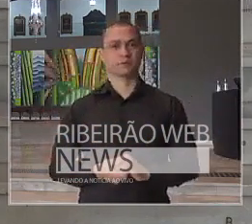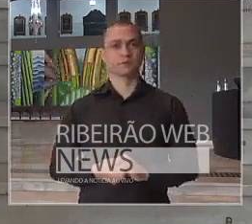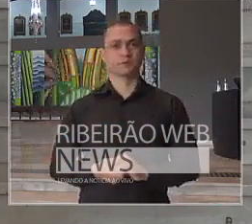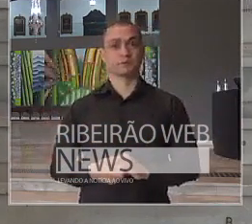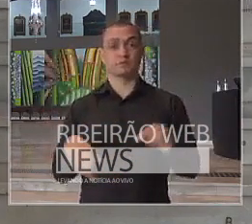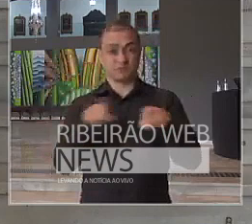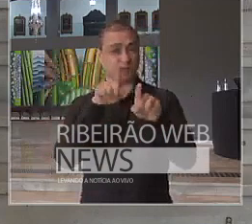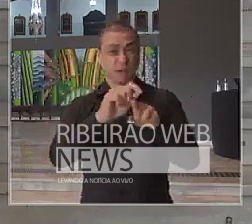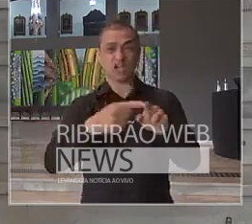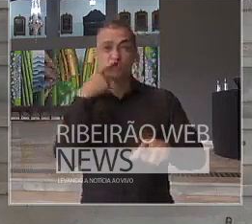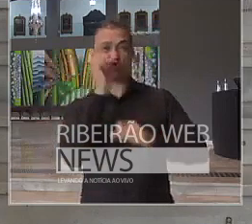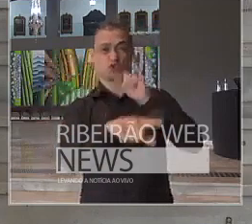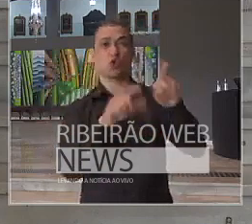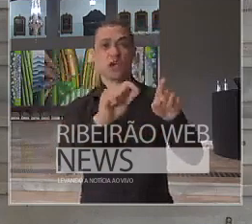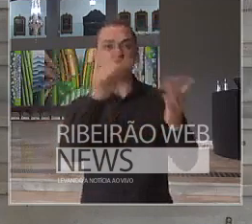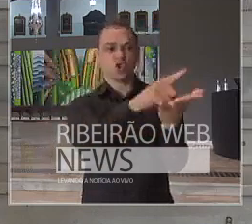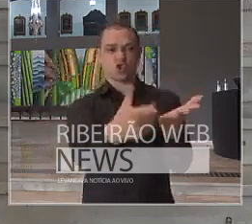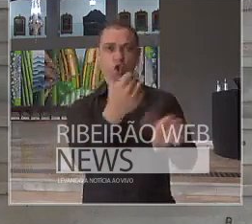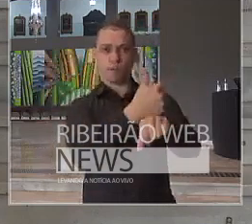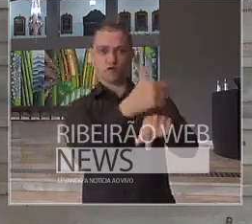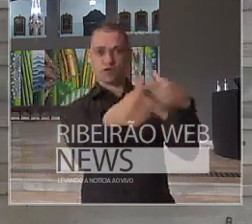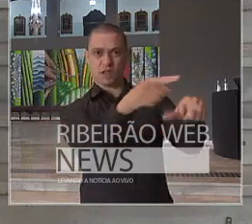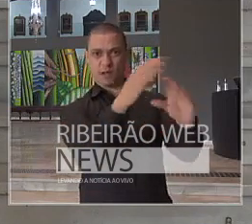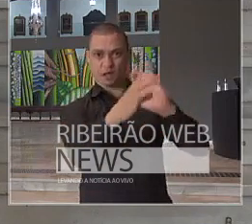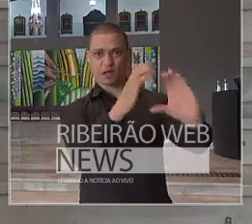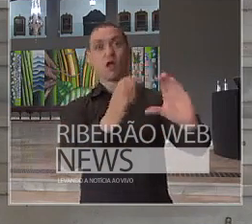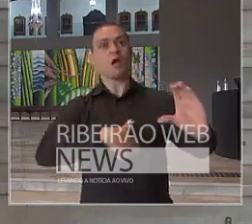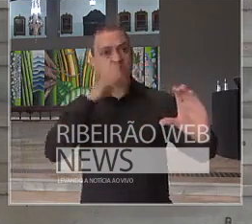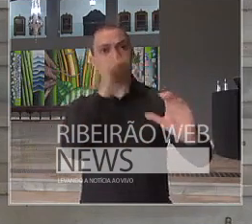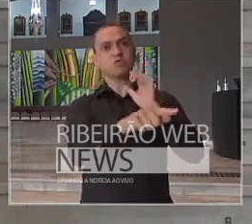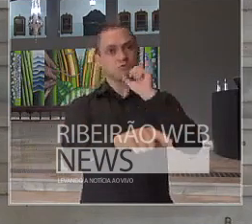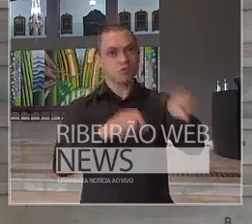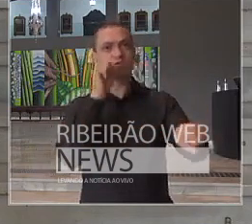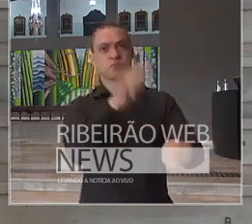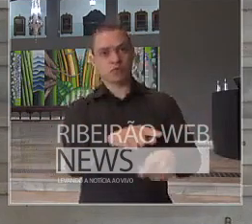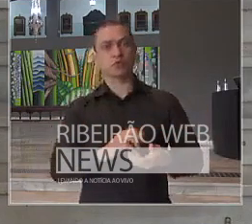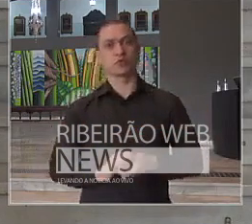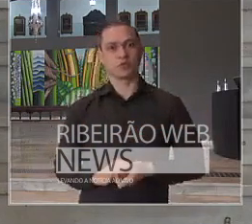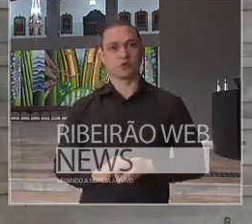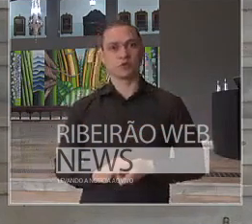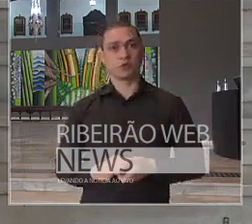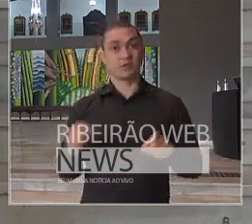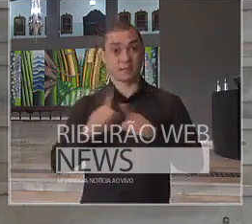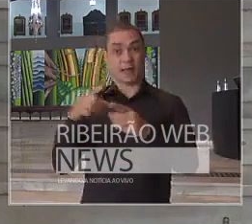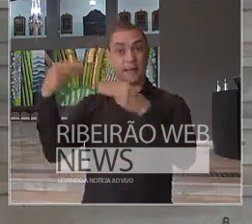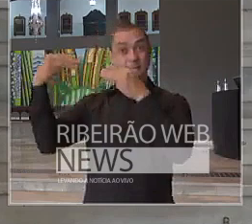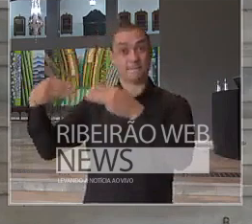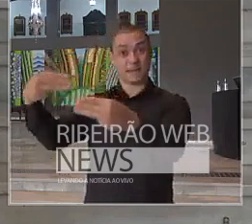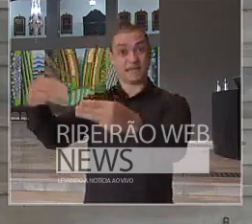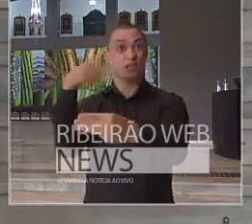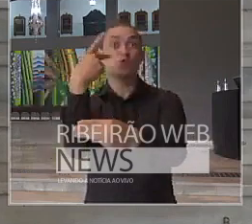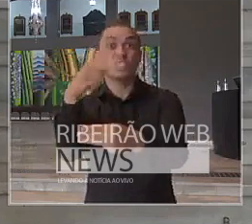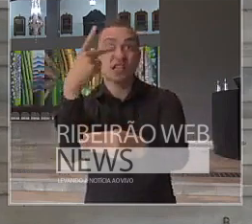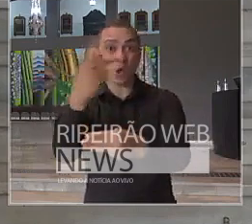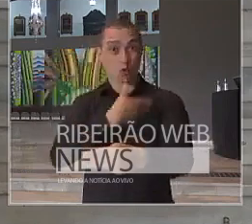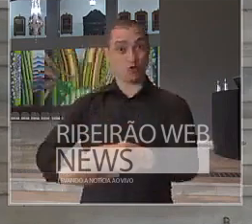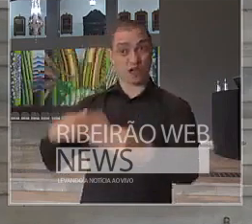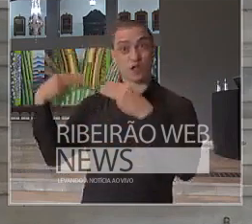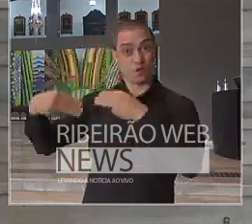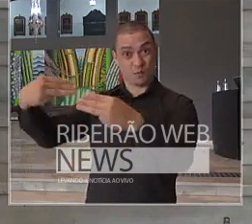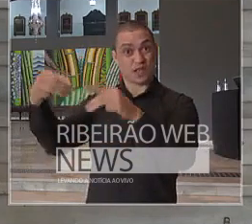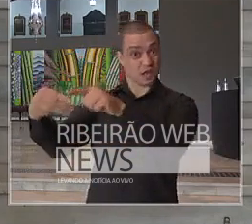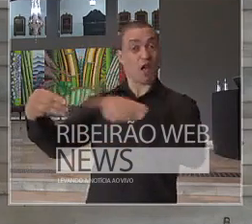as agressões e xingamentos da jornalistas as agressões a ministros do seu próprio